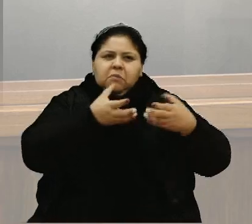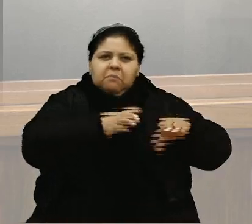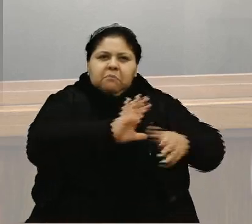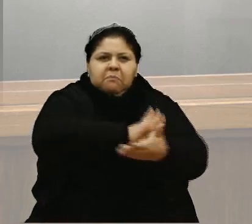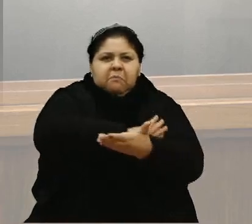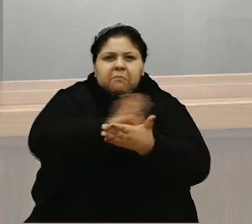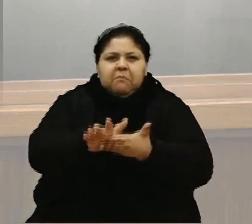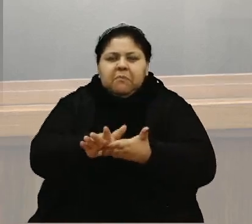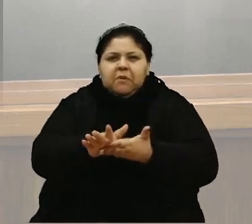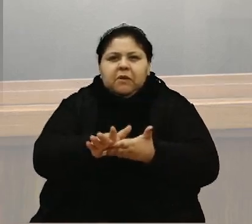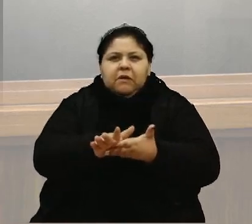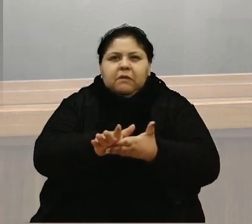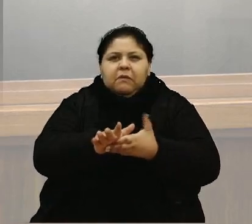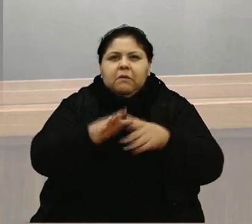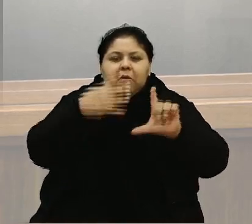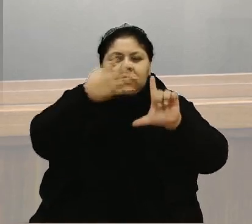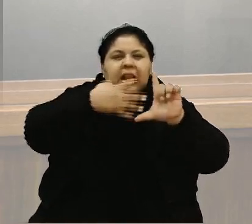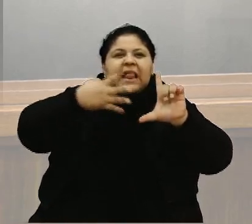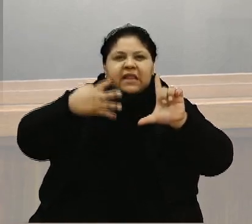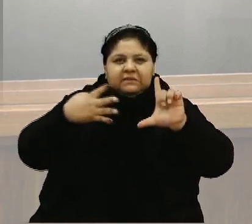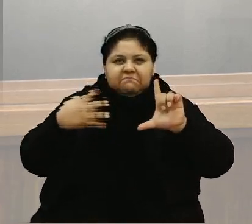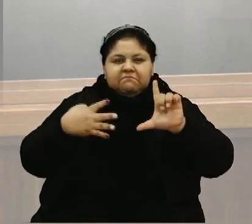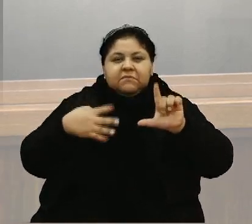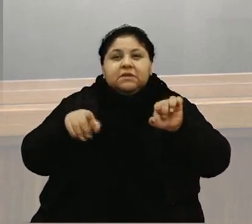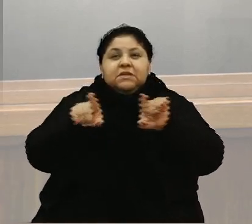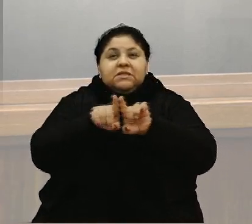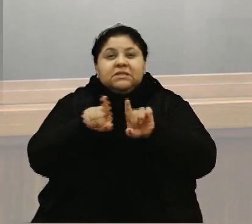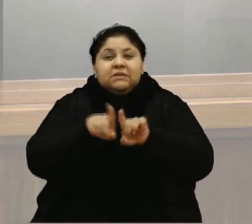criações também estão